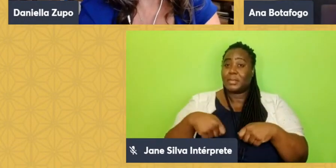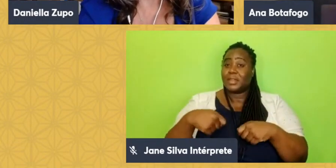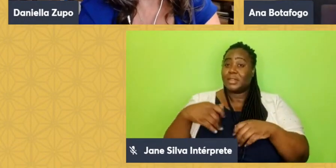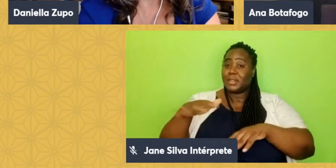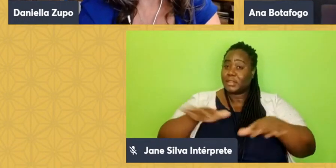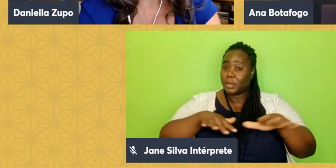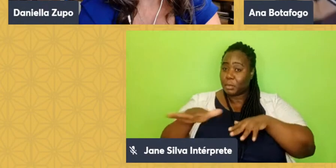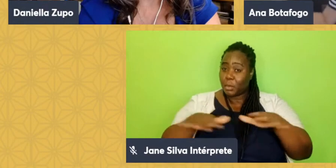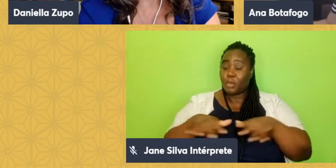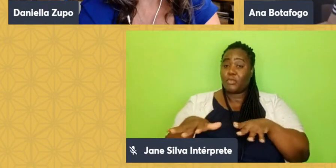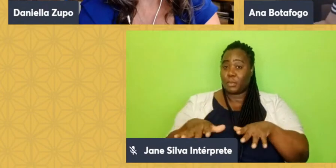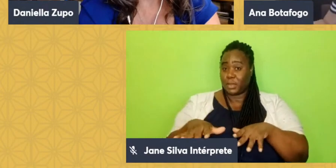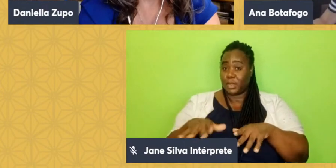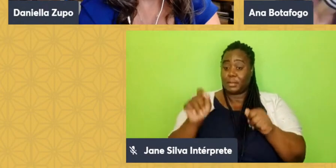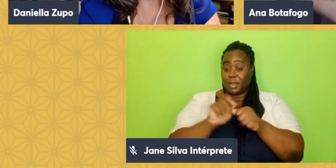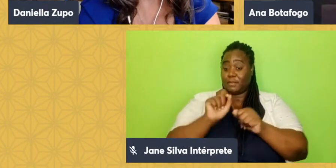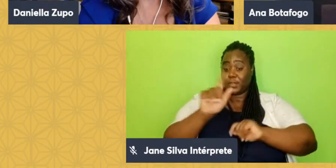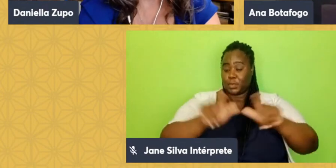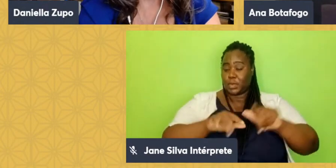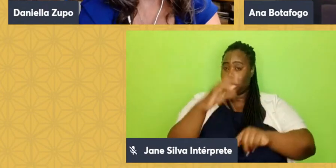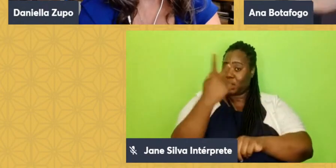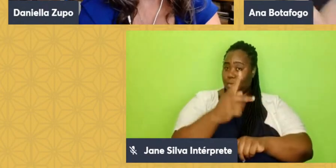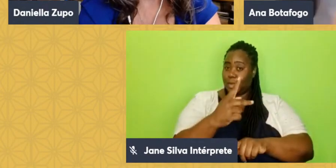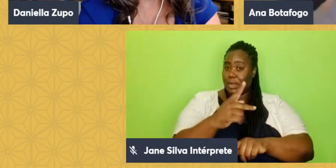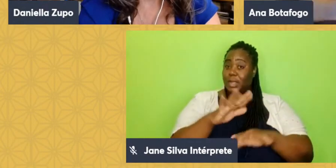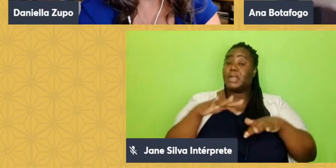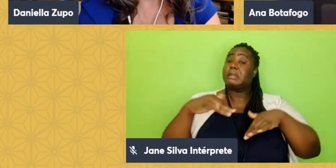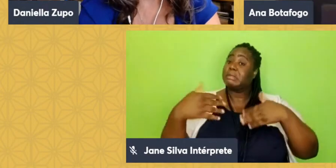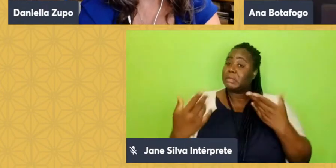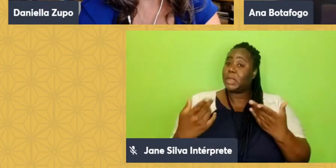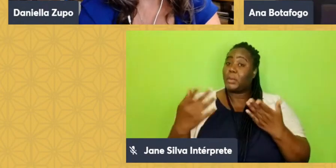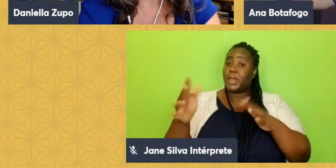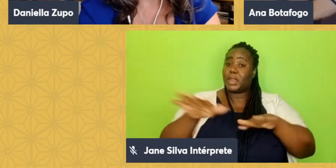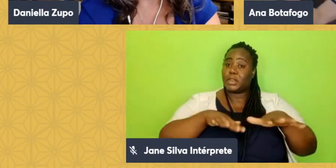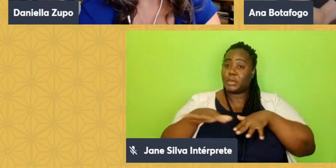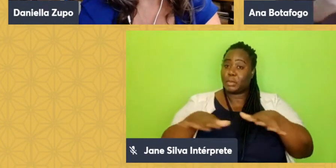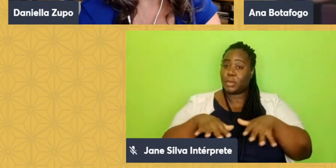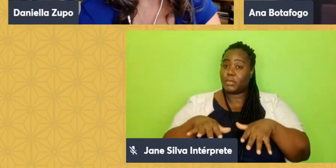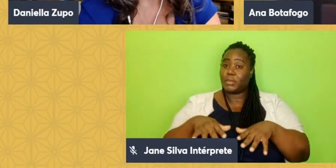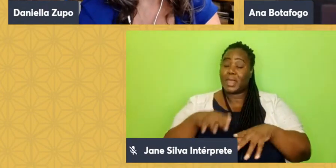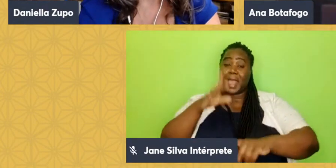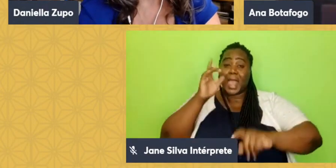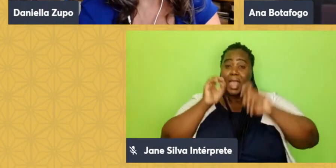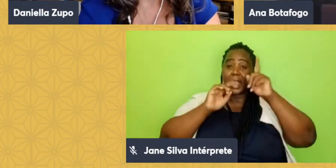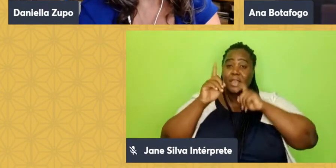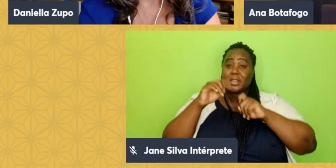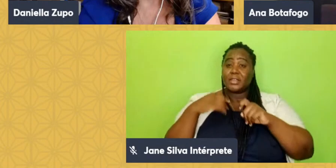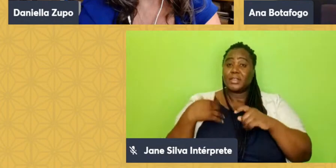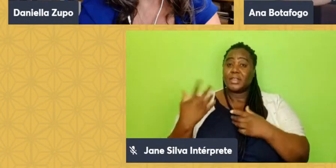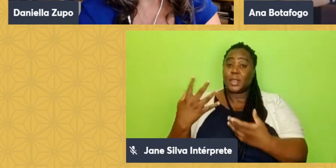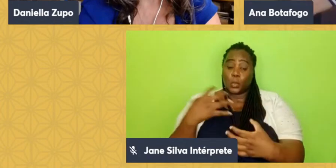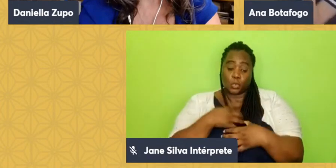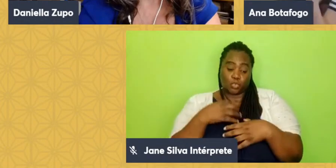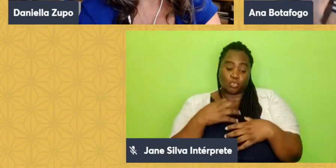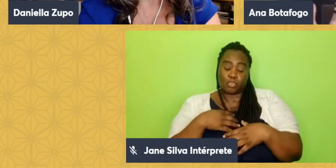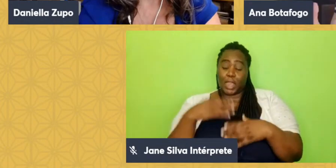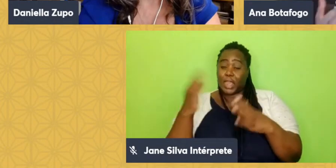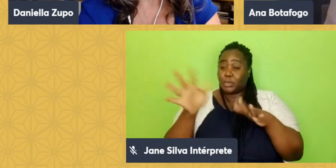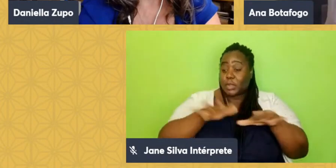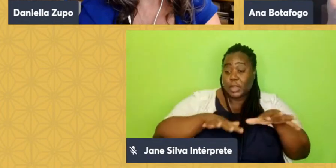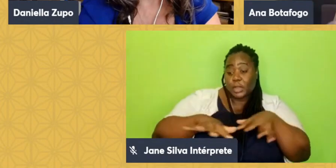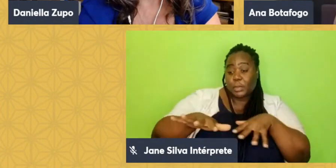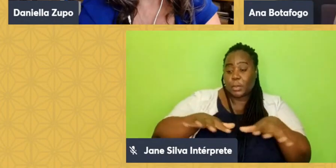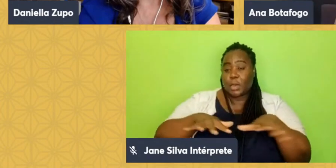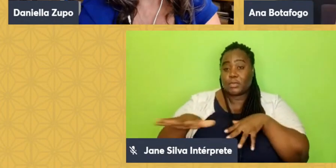movimentar para fazer o seu trabalho ele se movimenta essa expressão ou essa maneira dele se